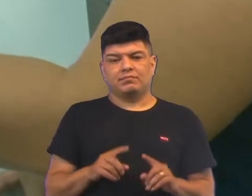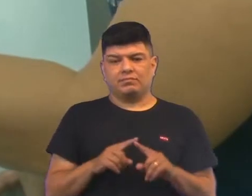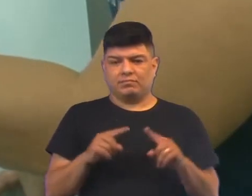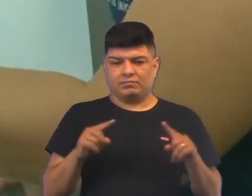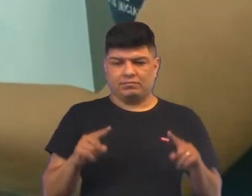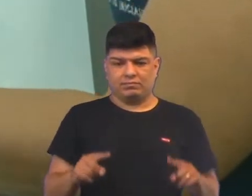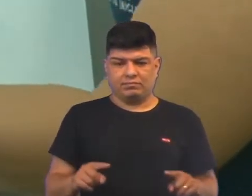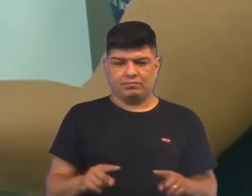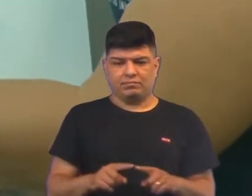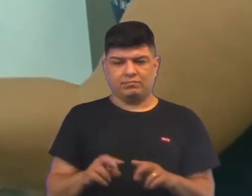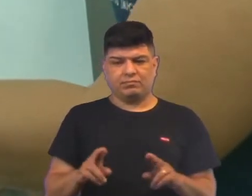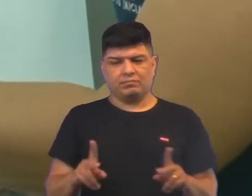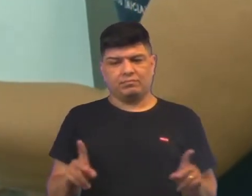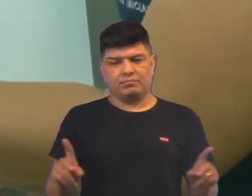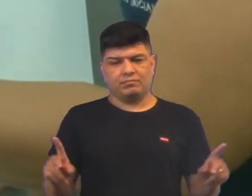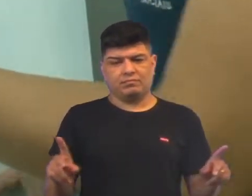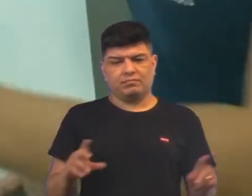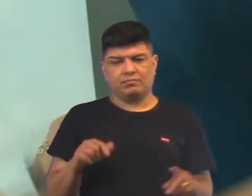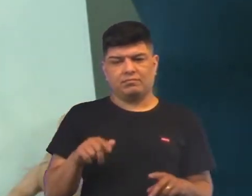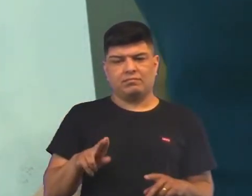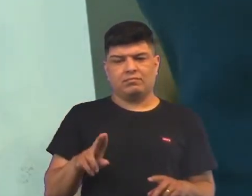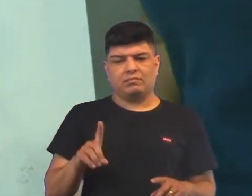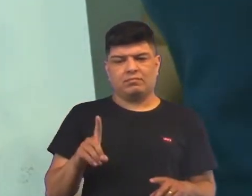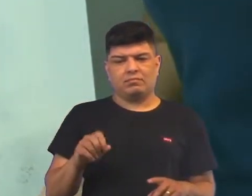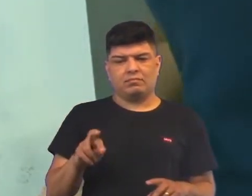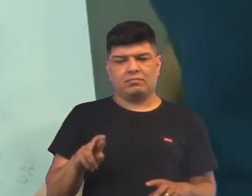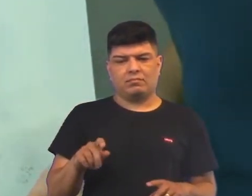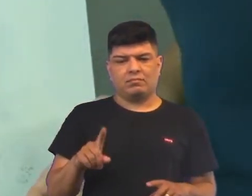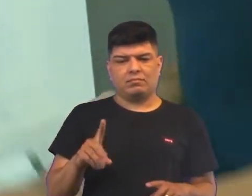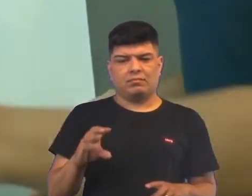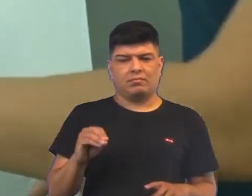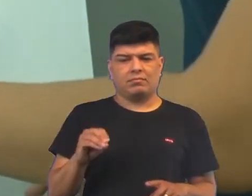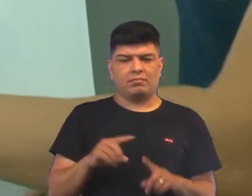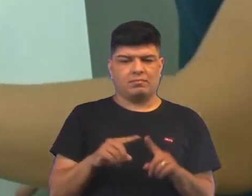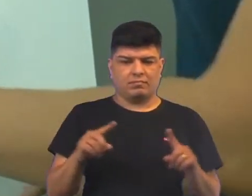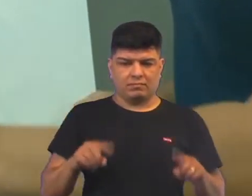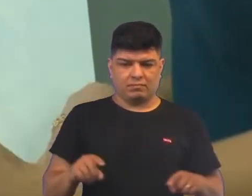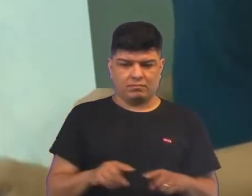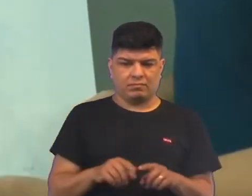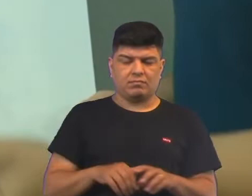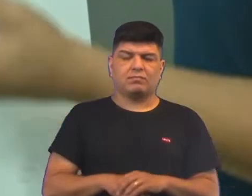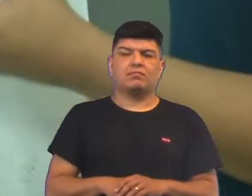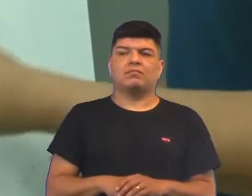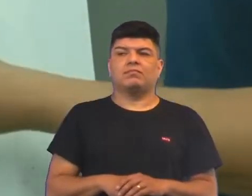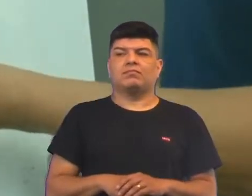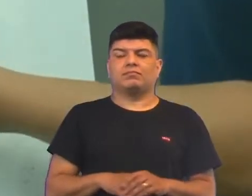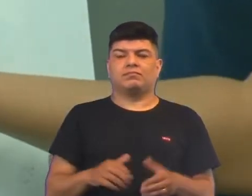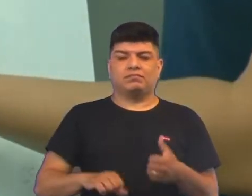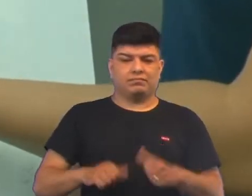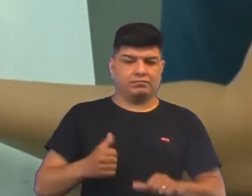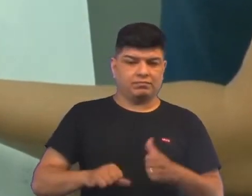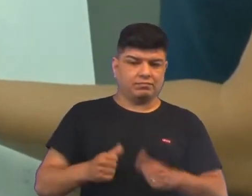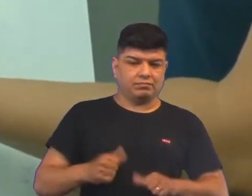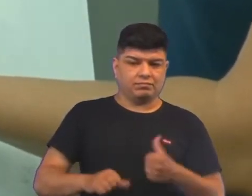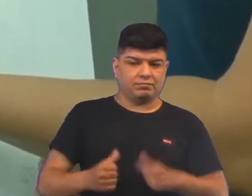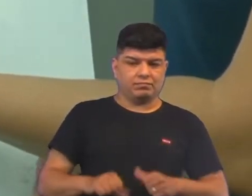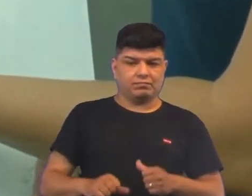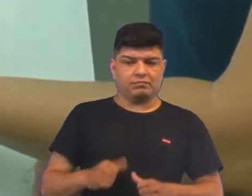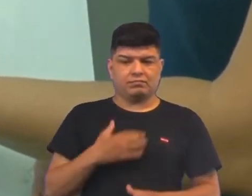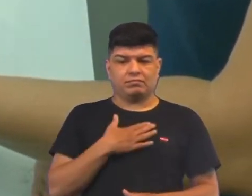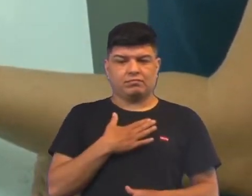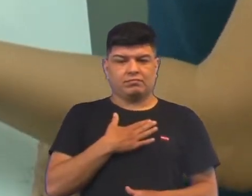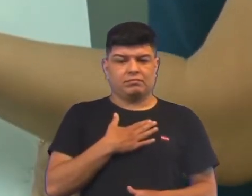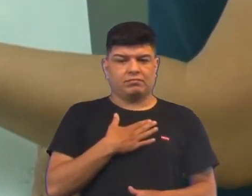à forma, eu falo o quê? Quadrado, ok? Então tá. Analisando a minha